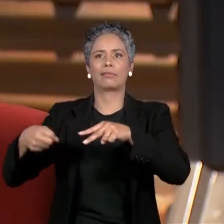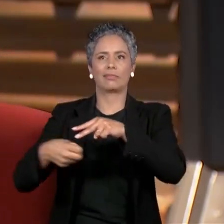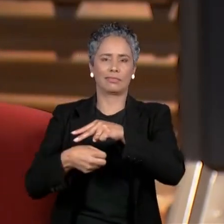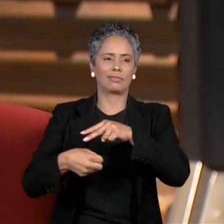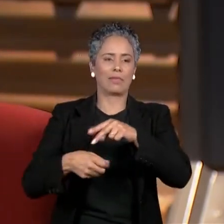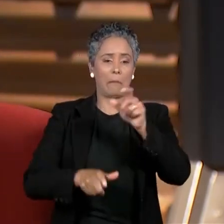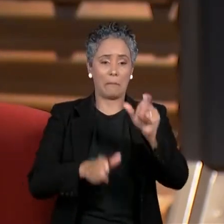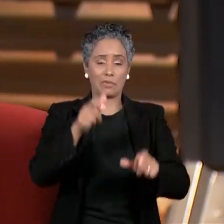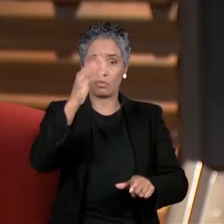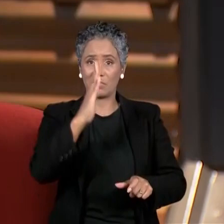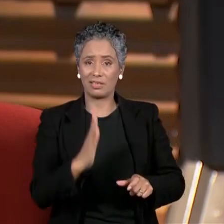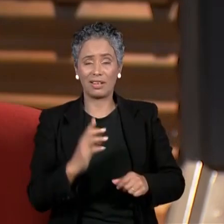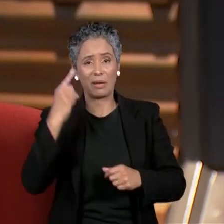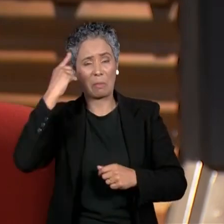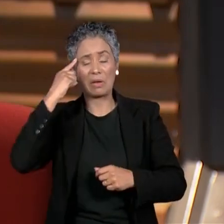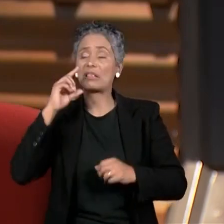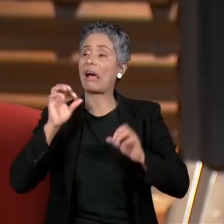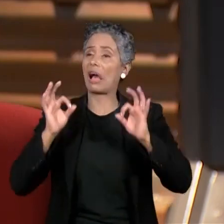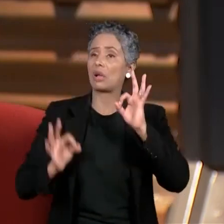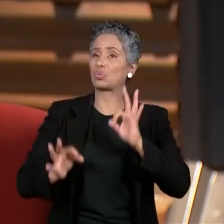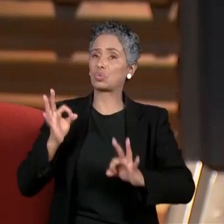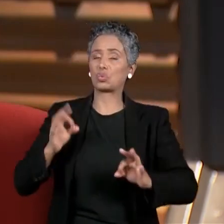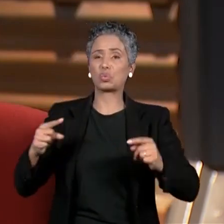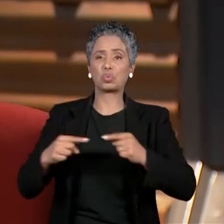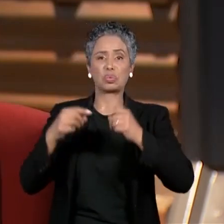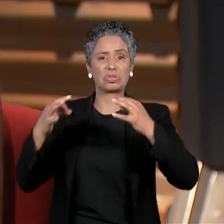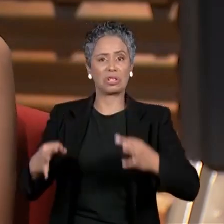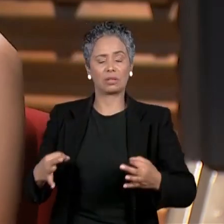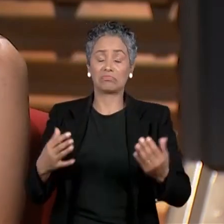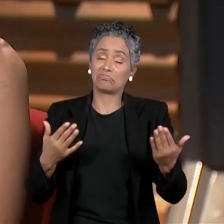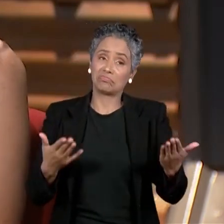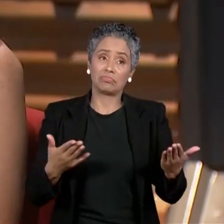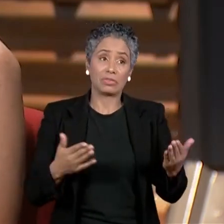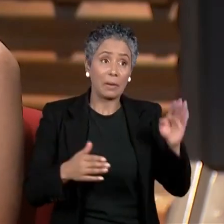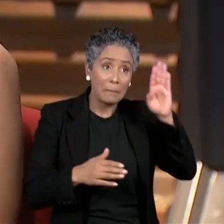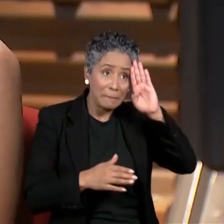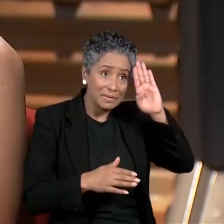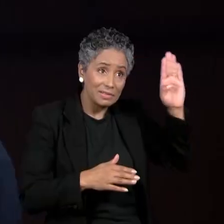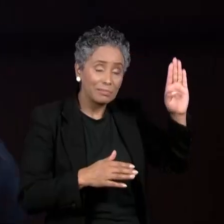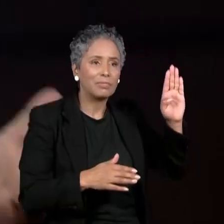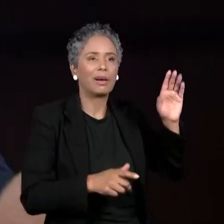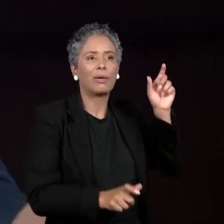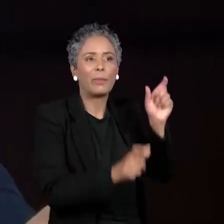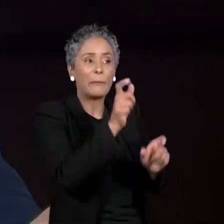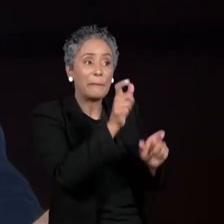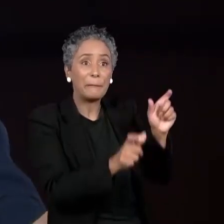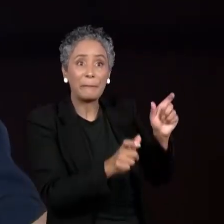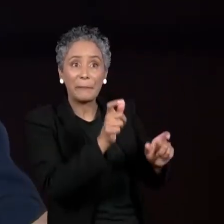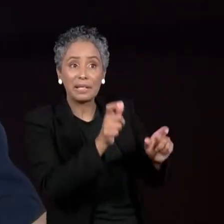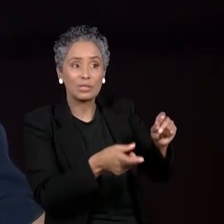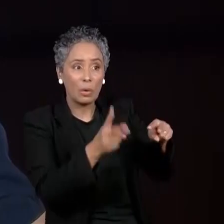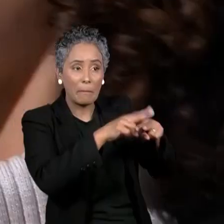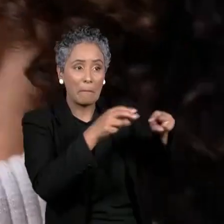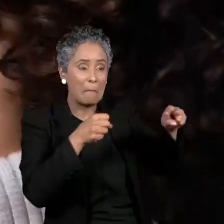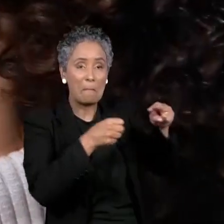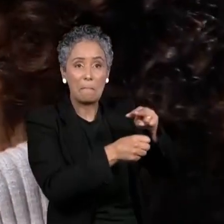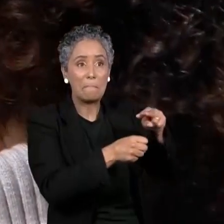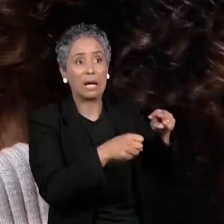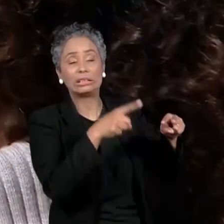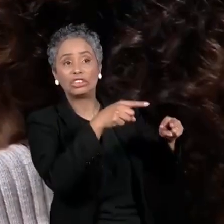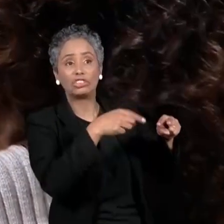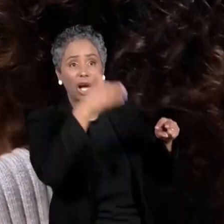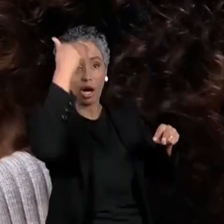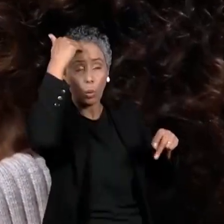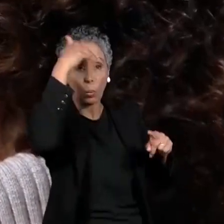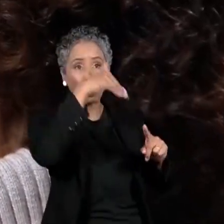por isso mesmo a gente tem uma população carcerária imensa porque você principalmente pessoas que estão ali sem precisar estar né muitas